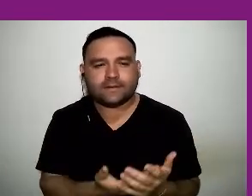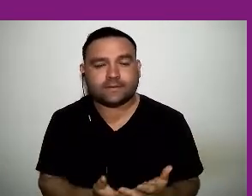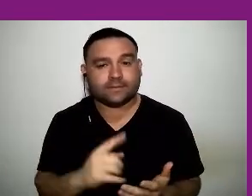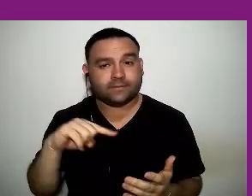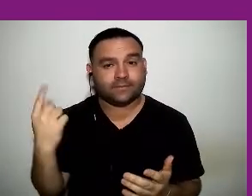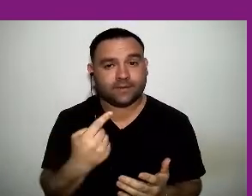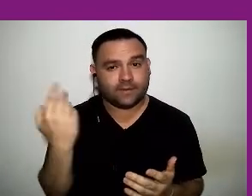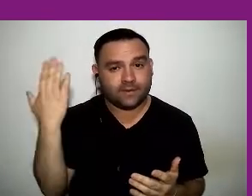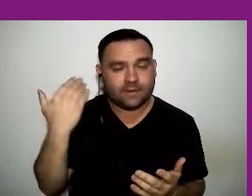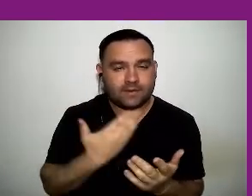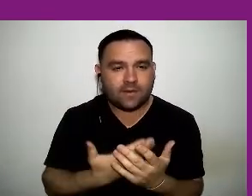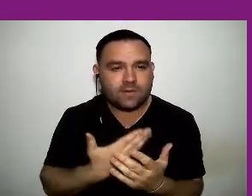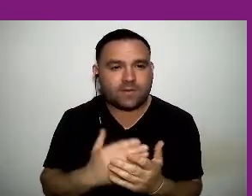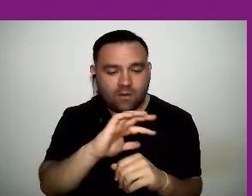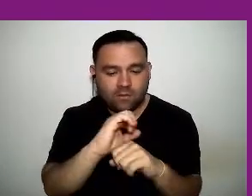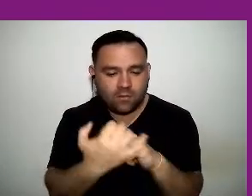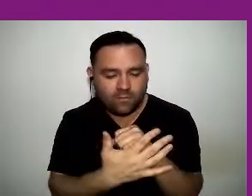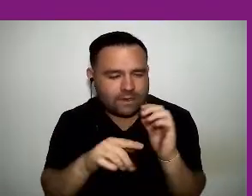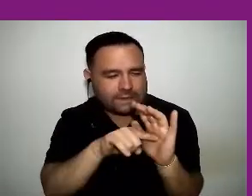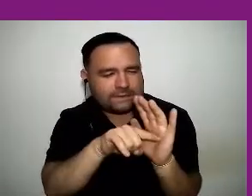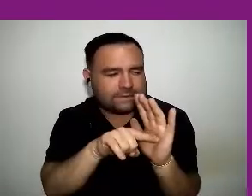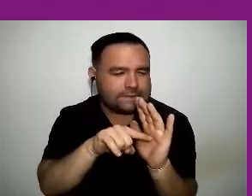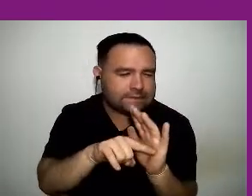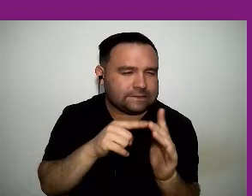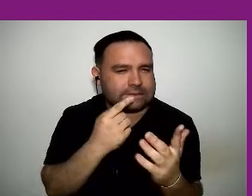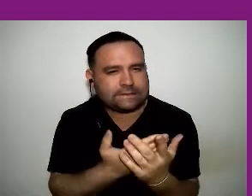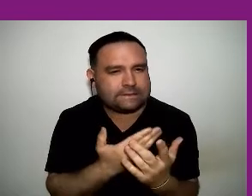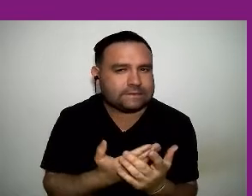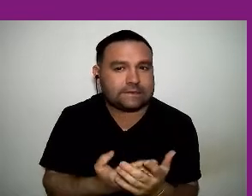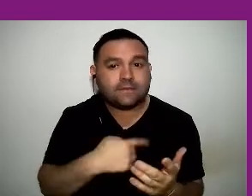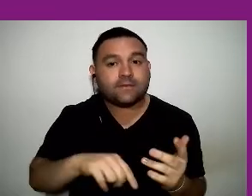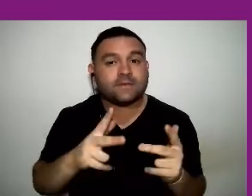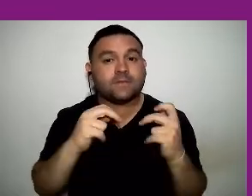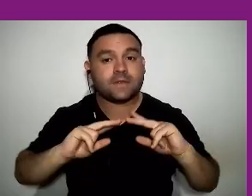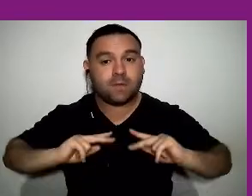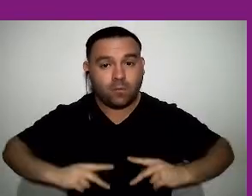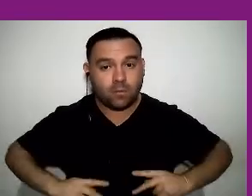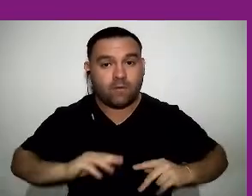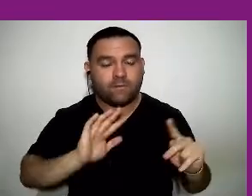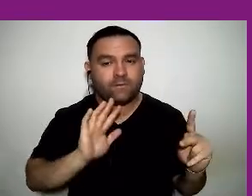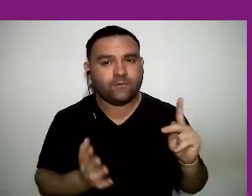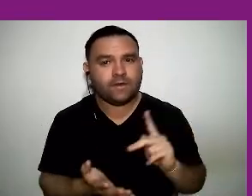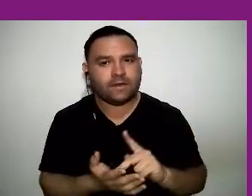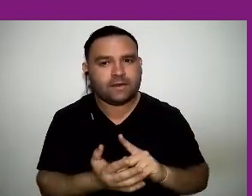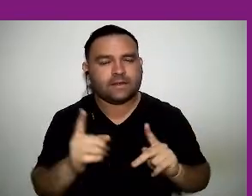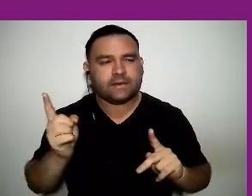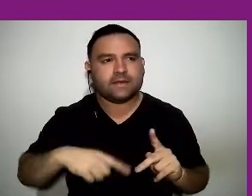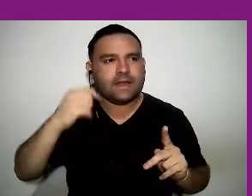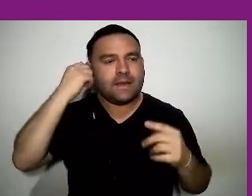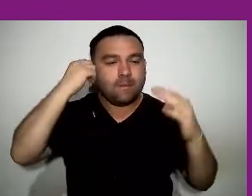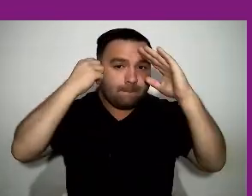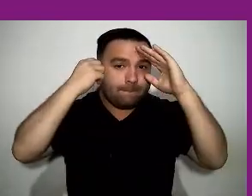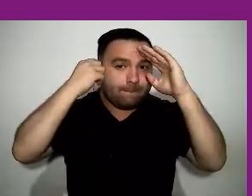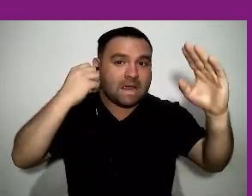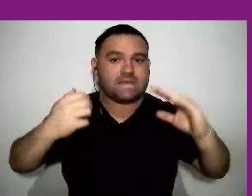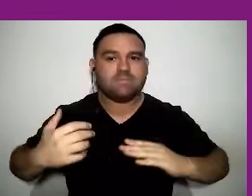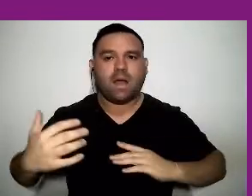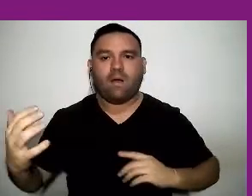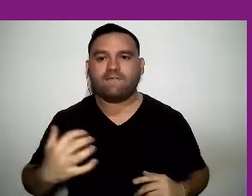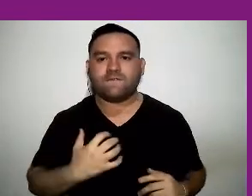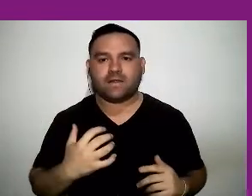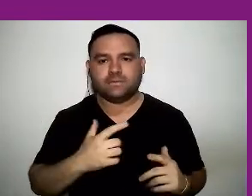quando começamos a estudar COVID, vimos que o pulmão realmente, definitivamente, era o principal